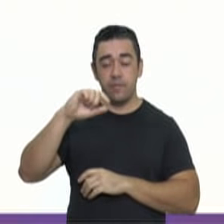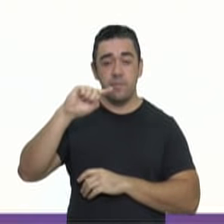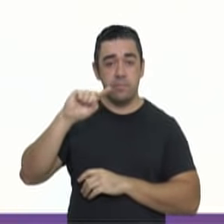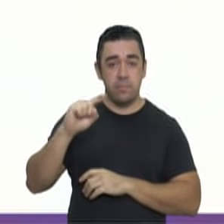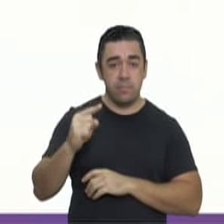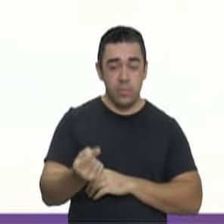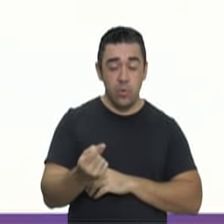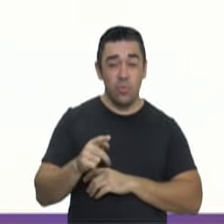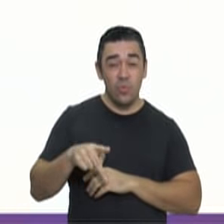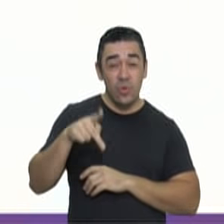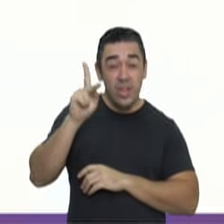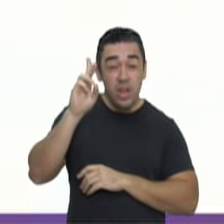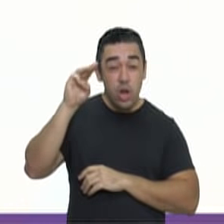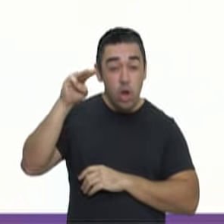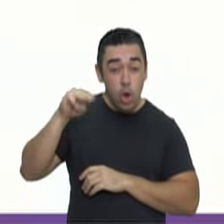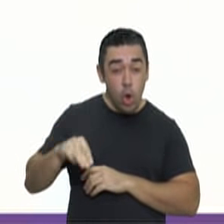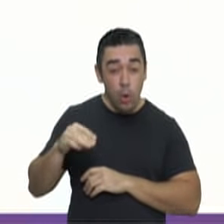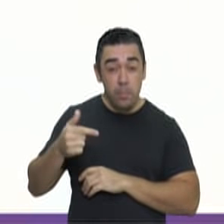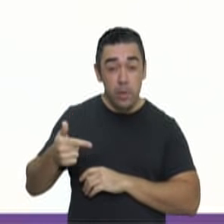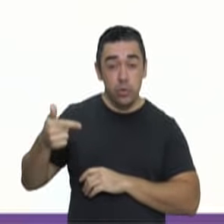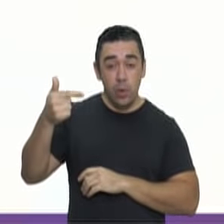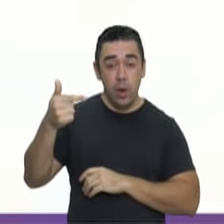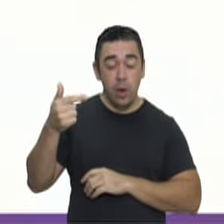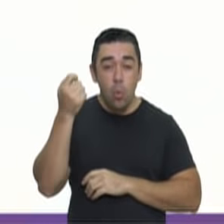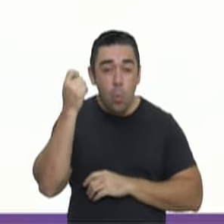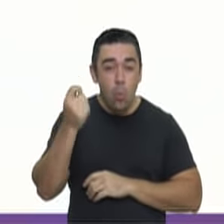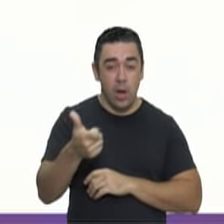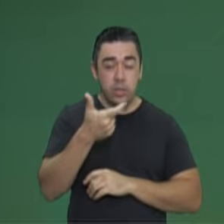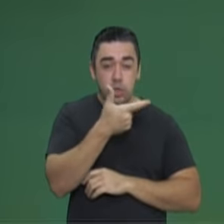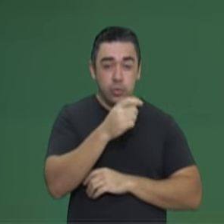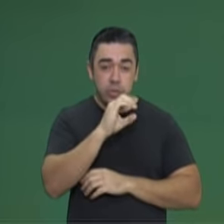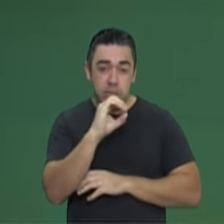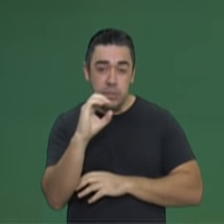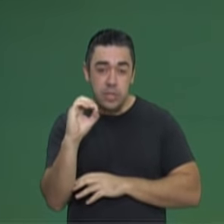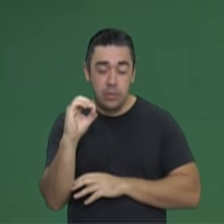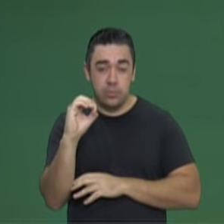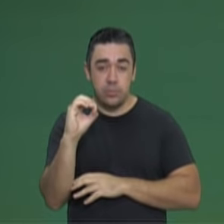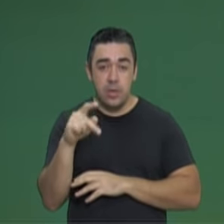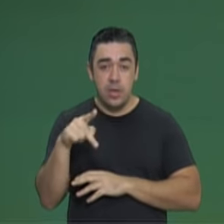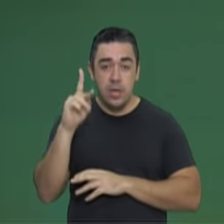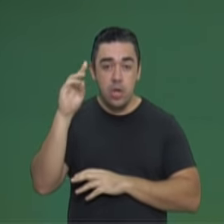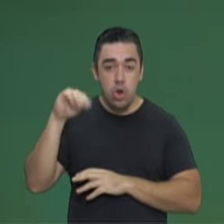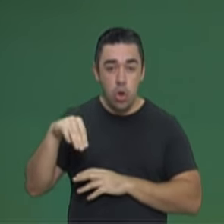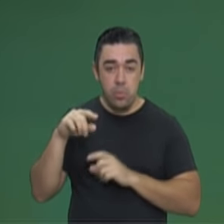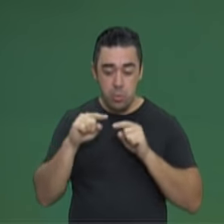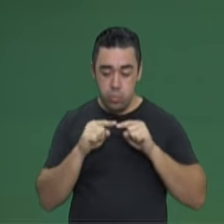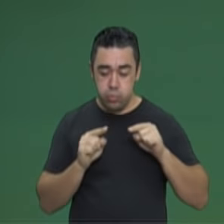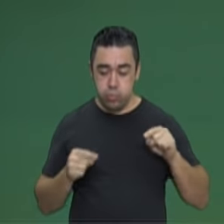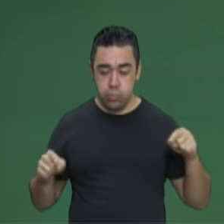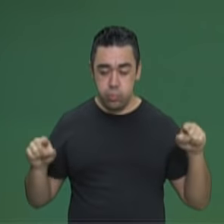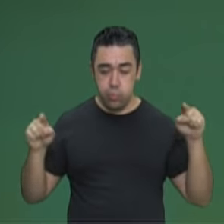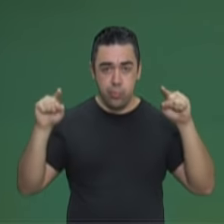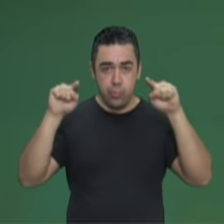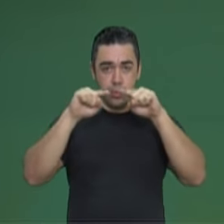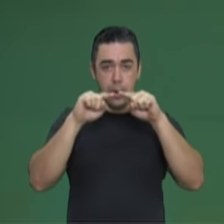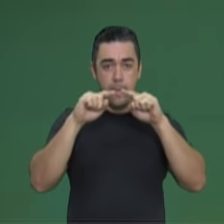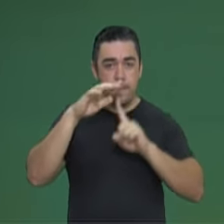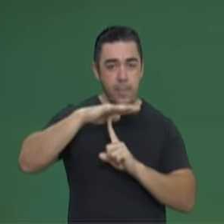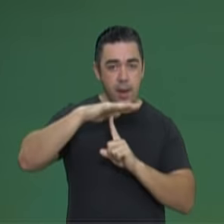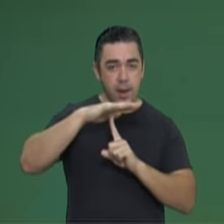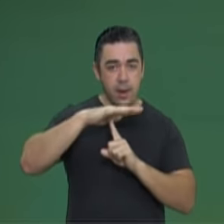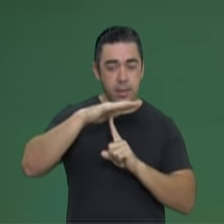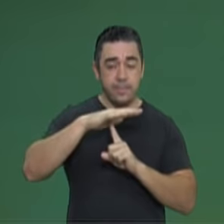199.307 quilômetros quadrados. Quase 200 mil quilômetros quadrados é a extensão do estado do Paraná. E aí nós temos Curitiba